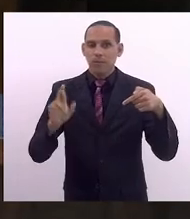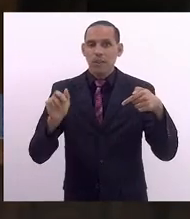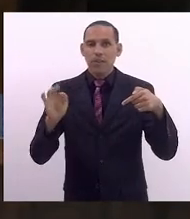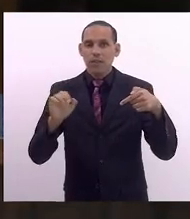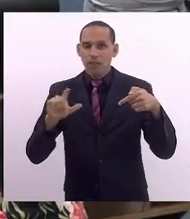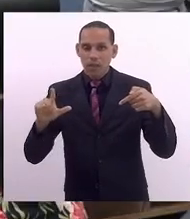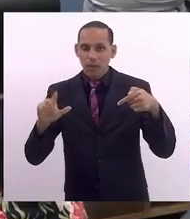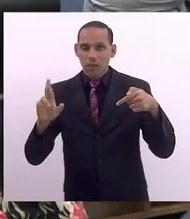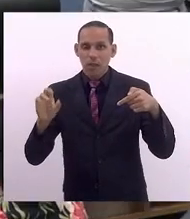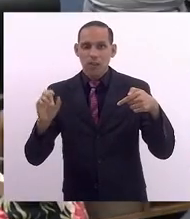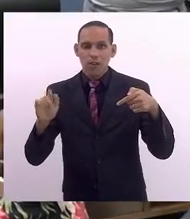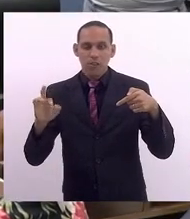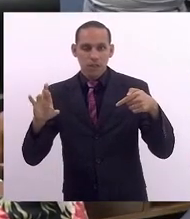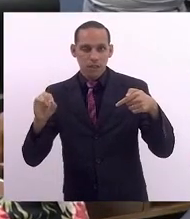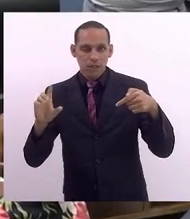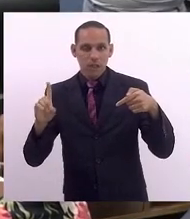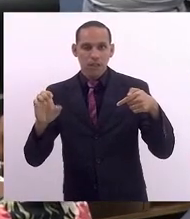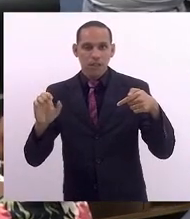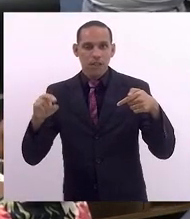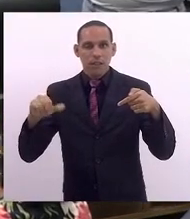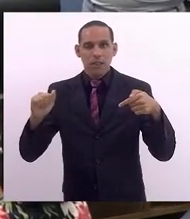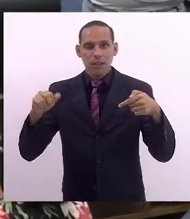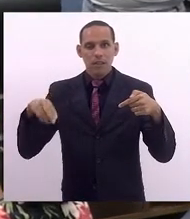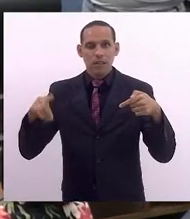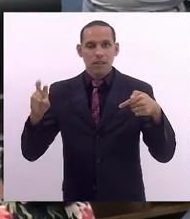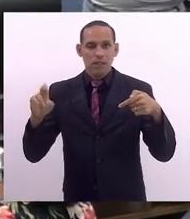Rafael Rogério de Andrade da Silva,